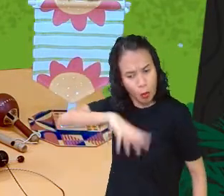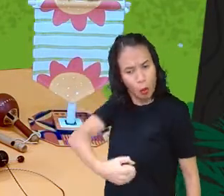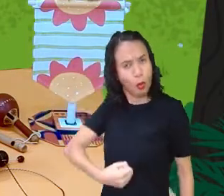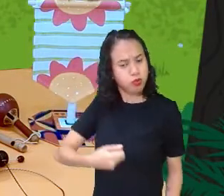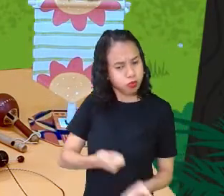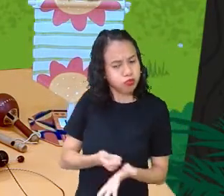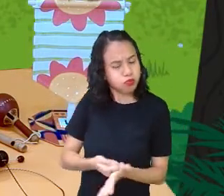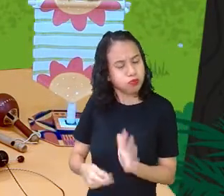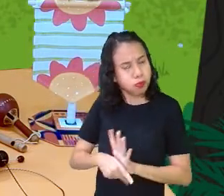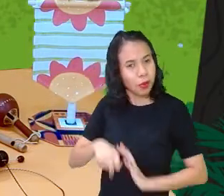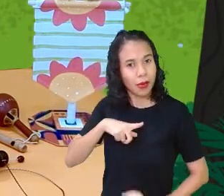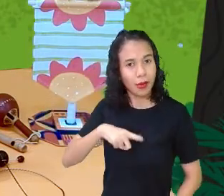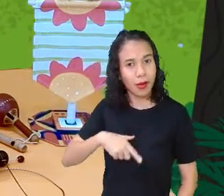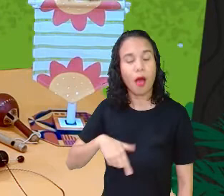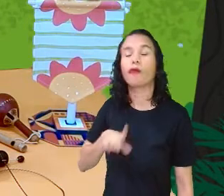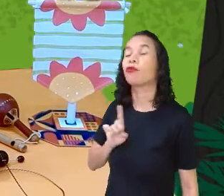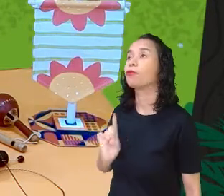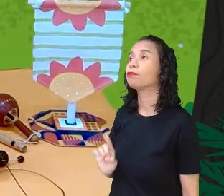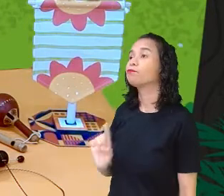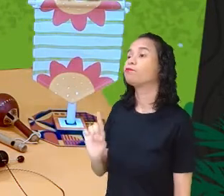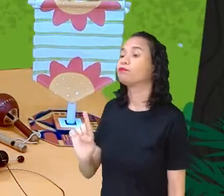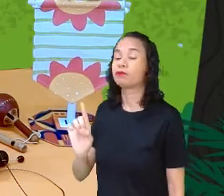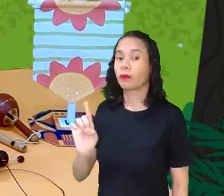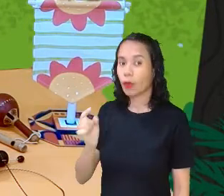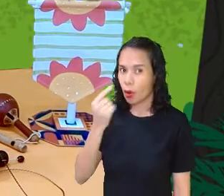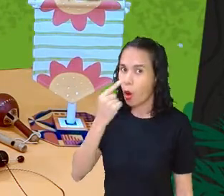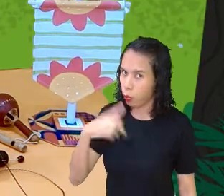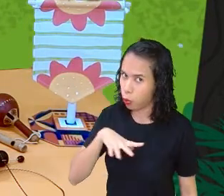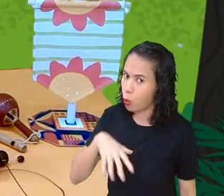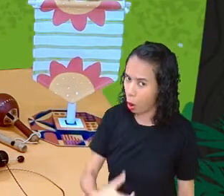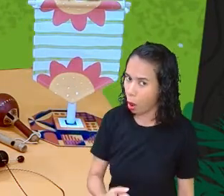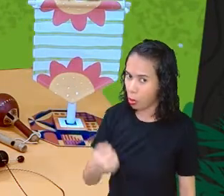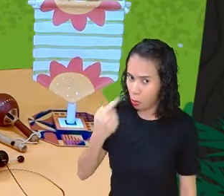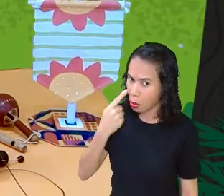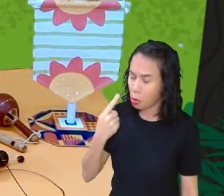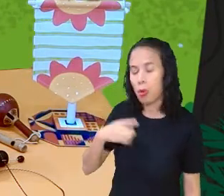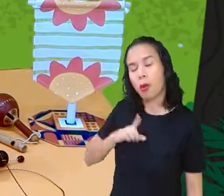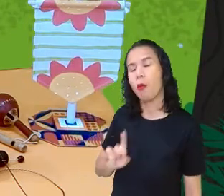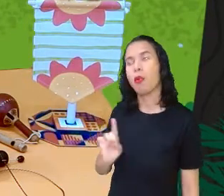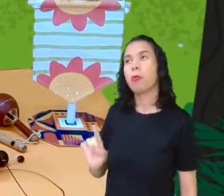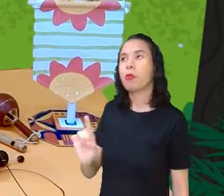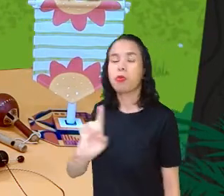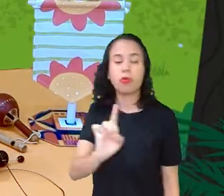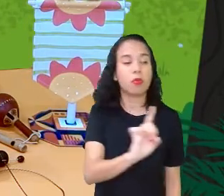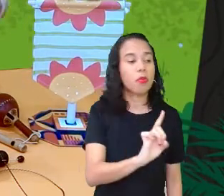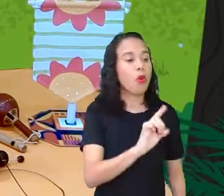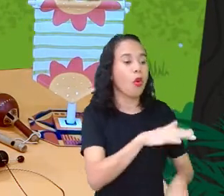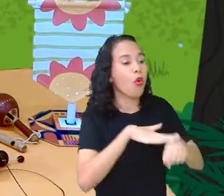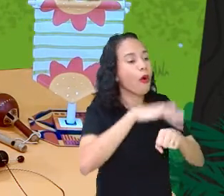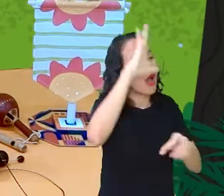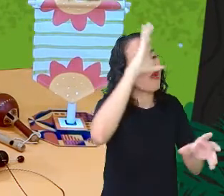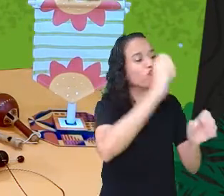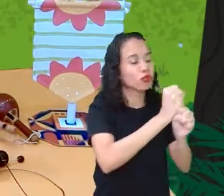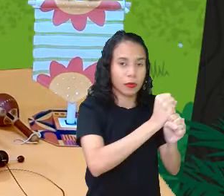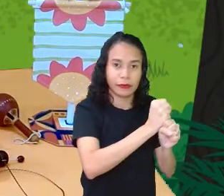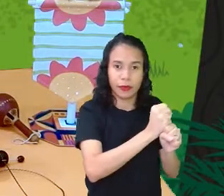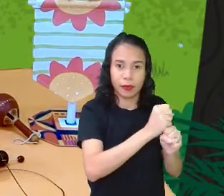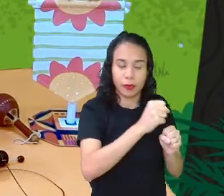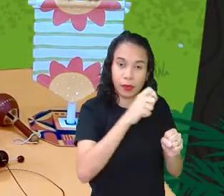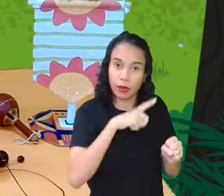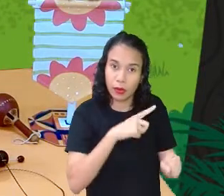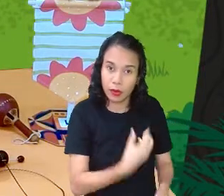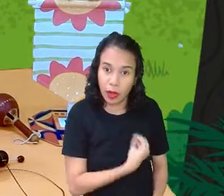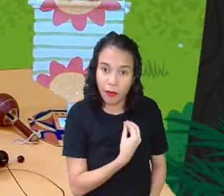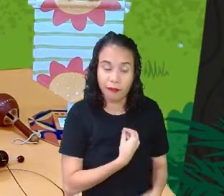corajoso. E foi diretamente. Veja que coragem dele. Que ousadia. Fui falar com o pajé. Que estava embaixo de